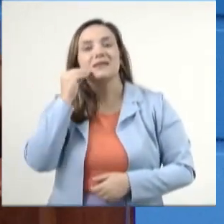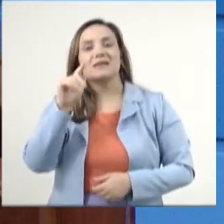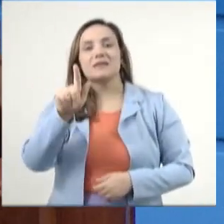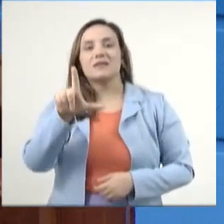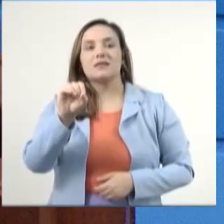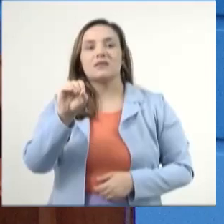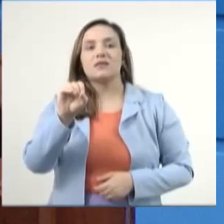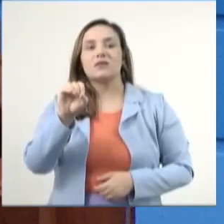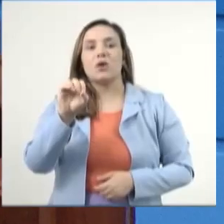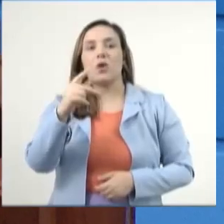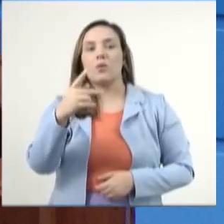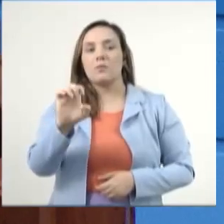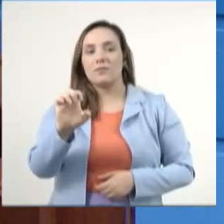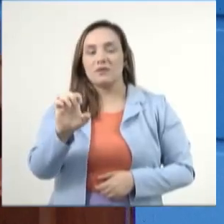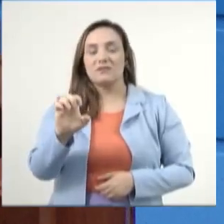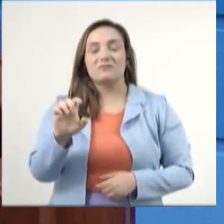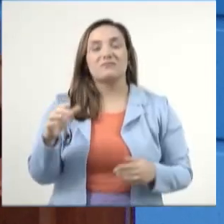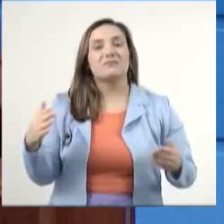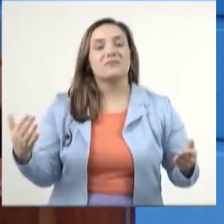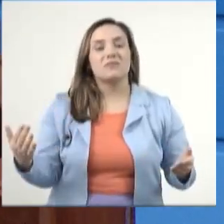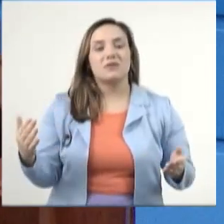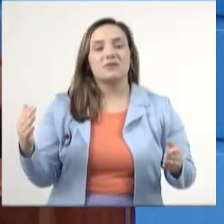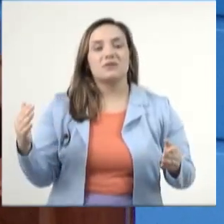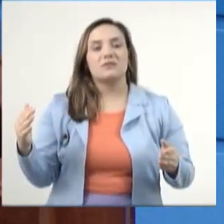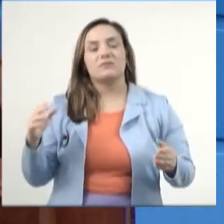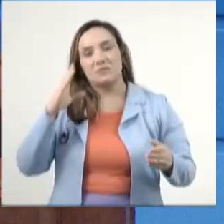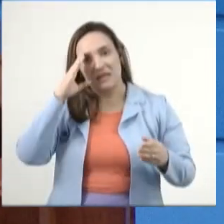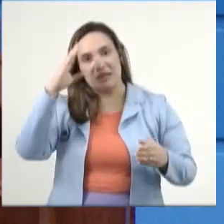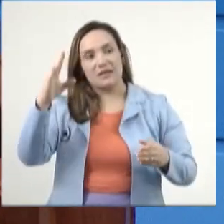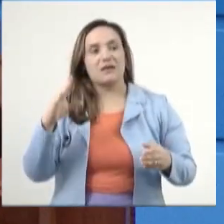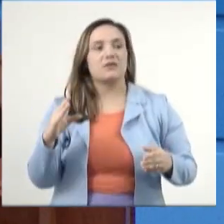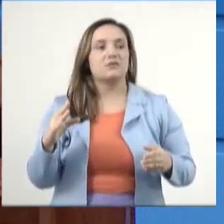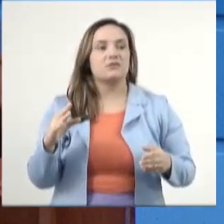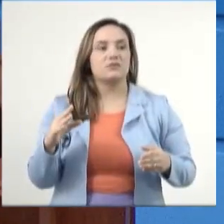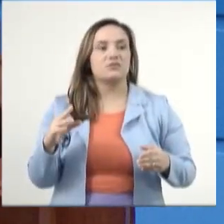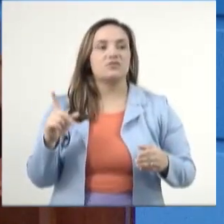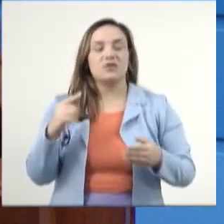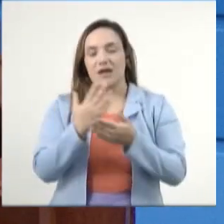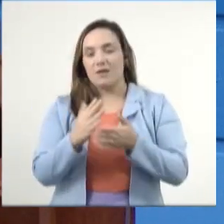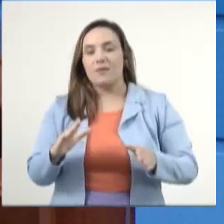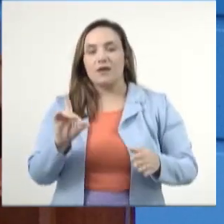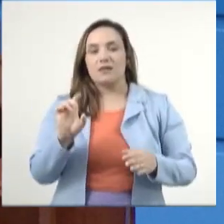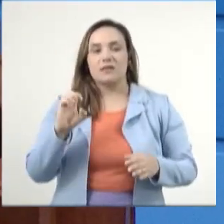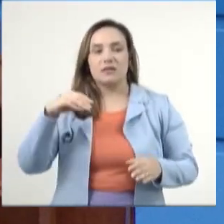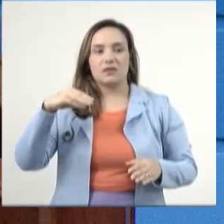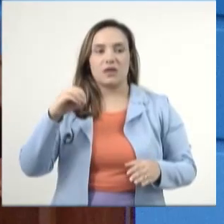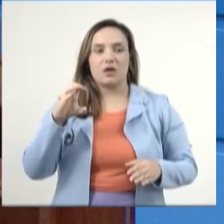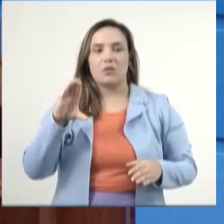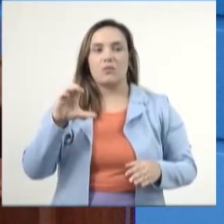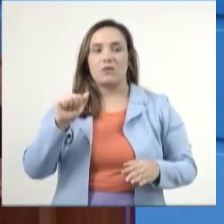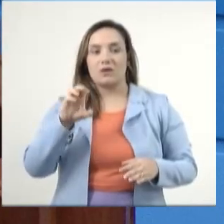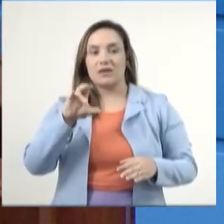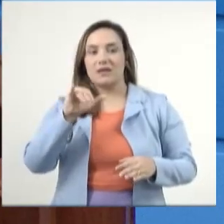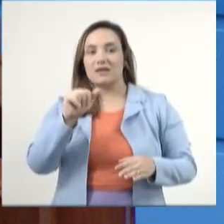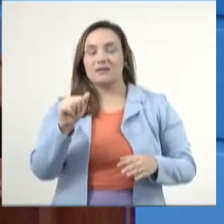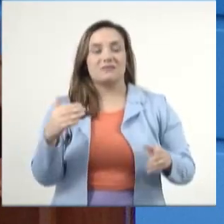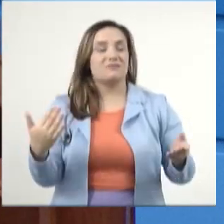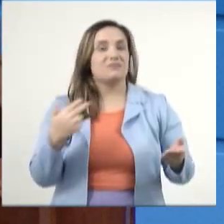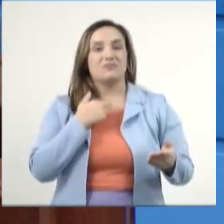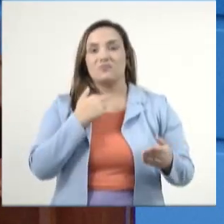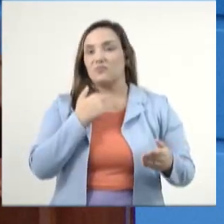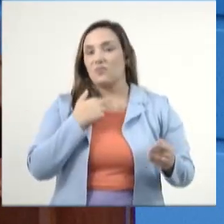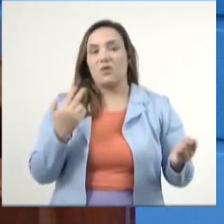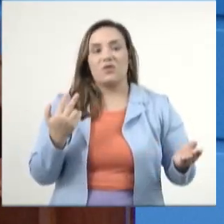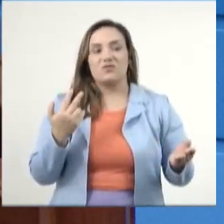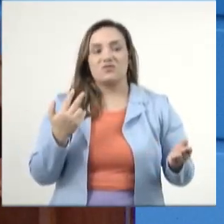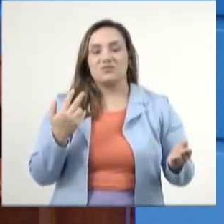golpe militar, que uma tentativa de ruptura da democracia, do Estado de Direito, não pode